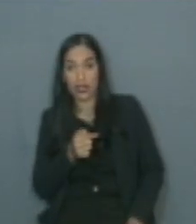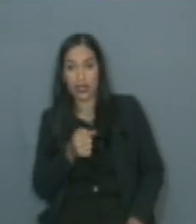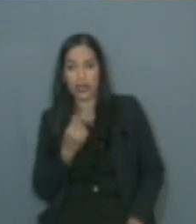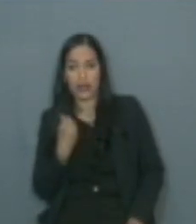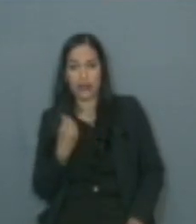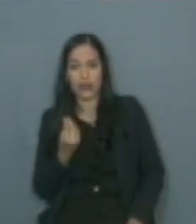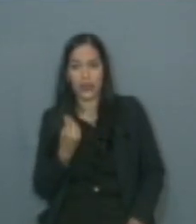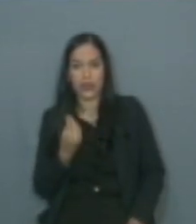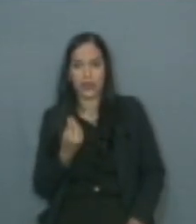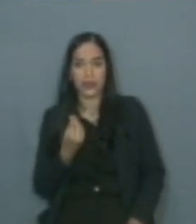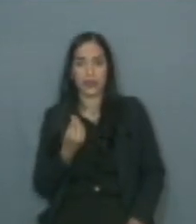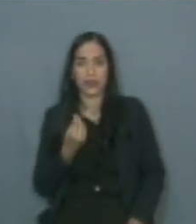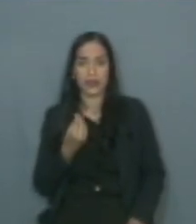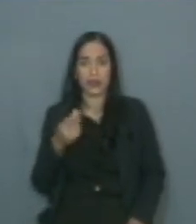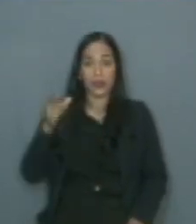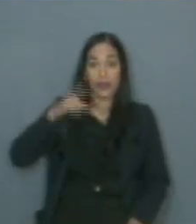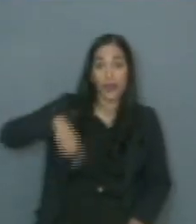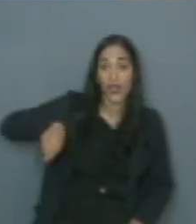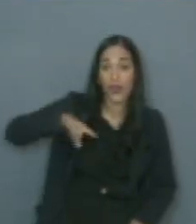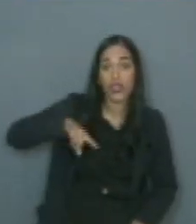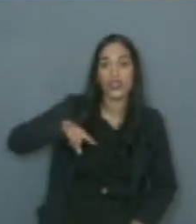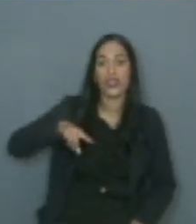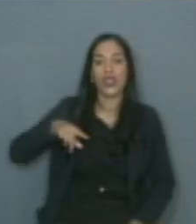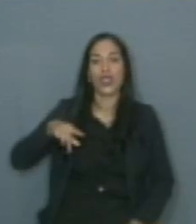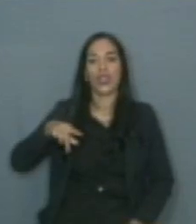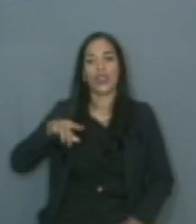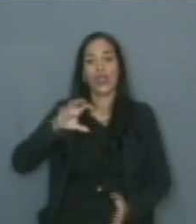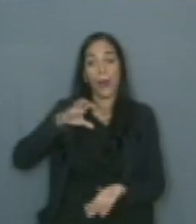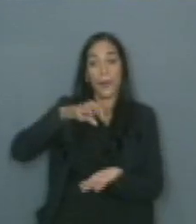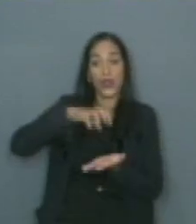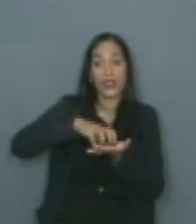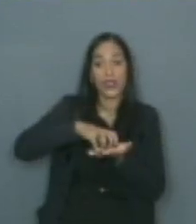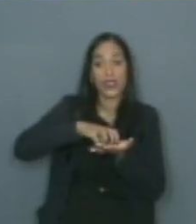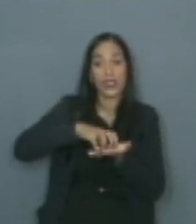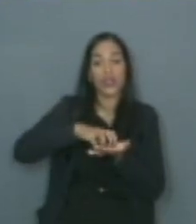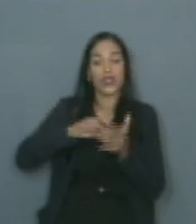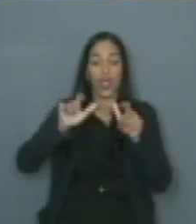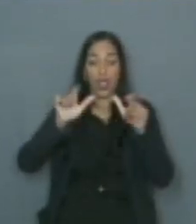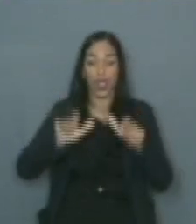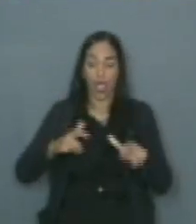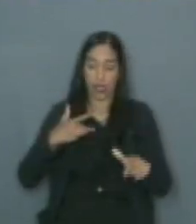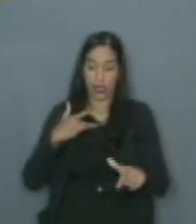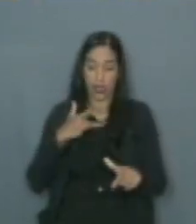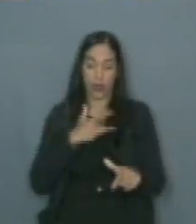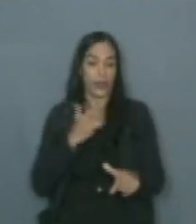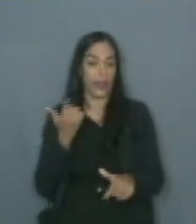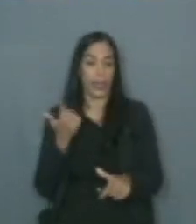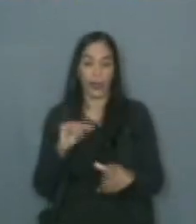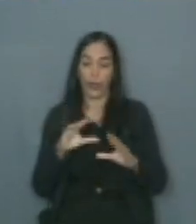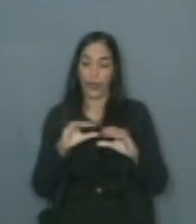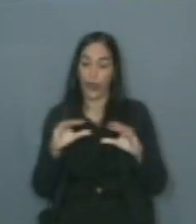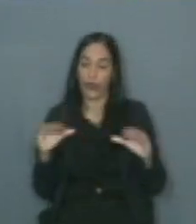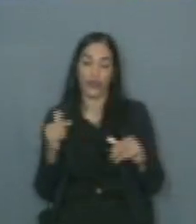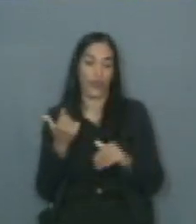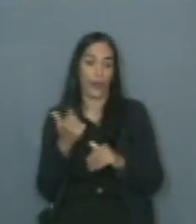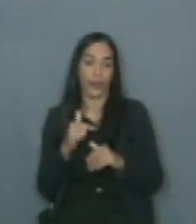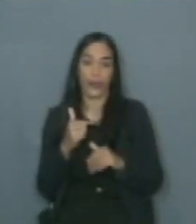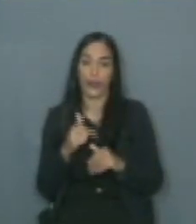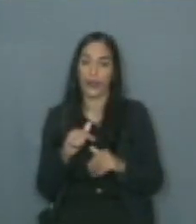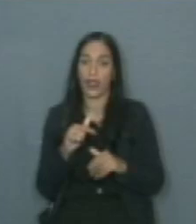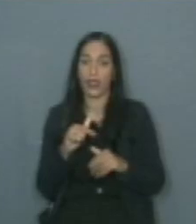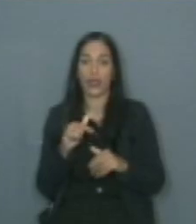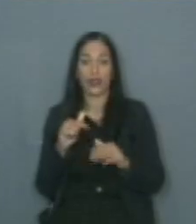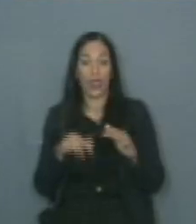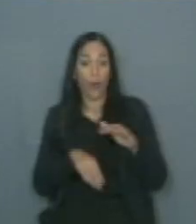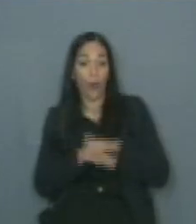Enquanto você que está numa policlínica, numa unidade de saúde, não tem colchão, não tem maca hospitalar, a prefeitura está guardando